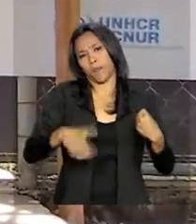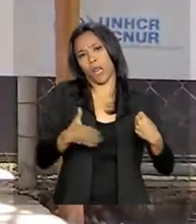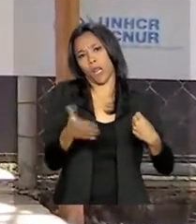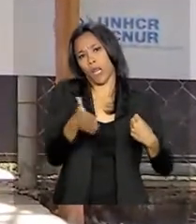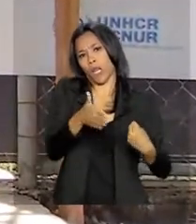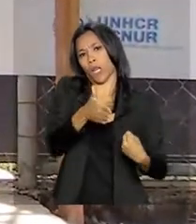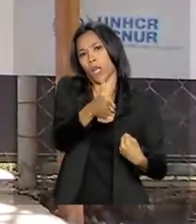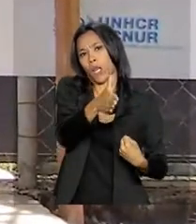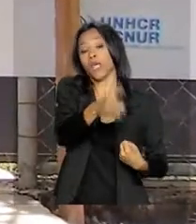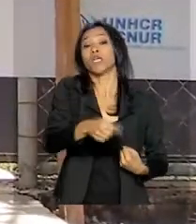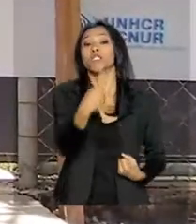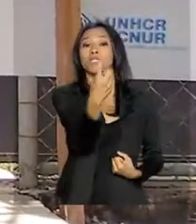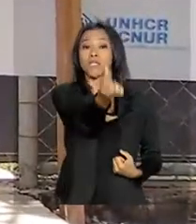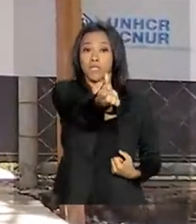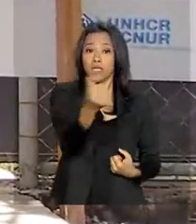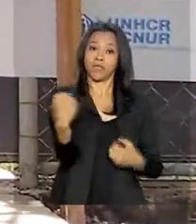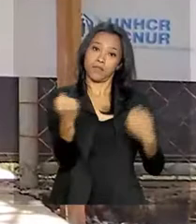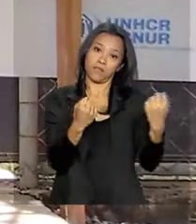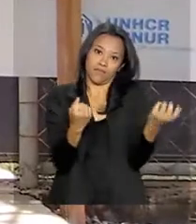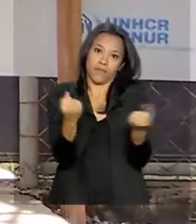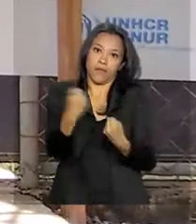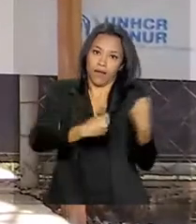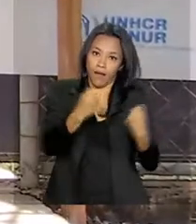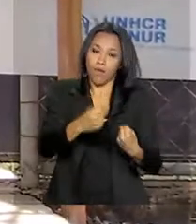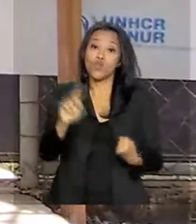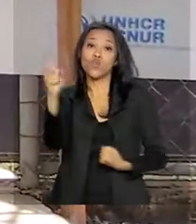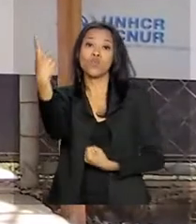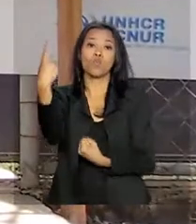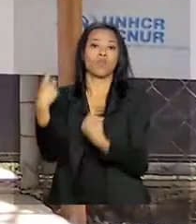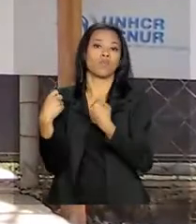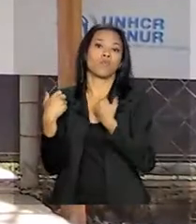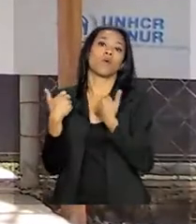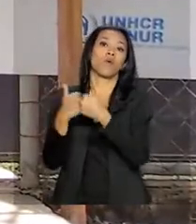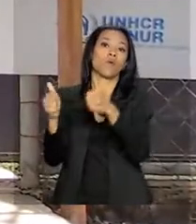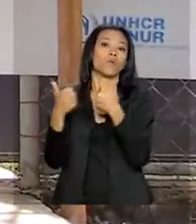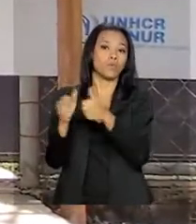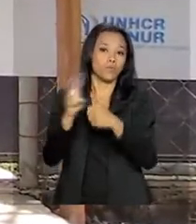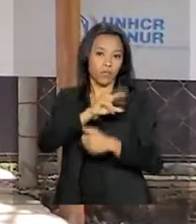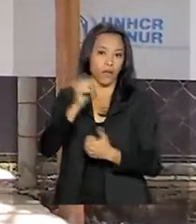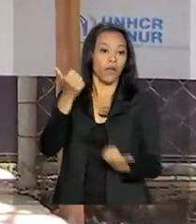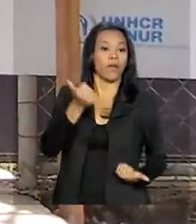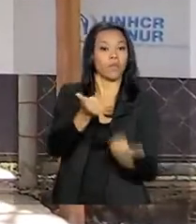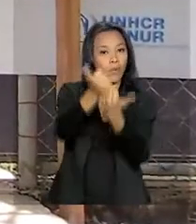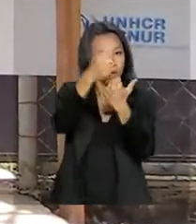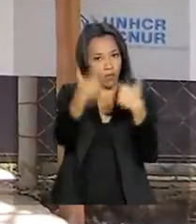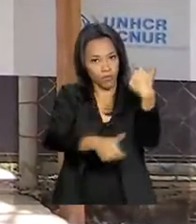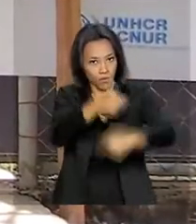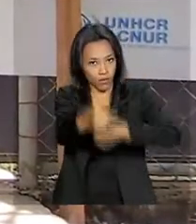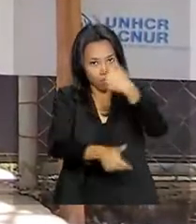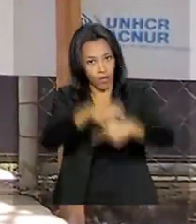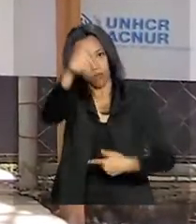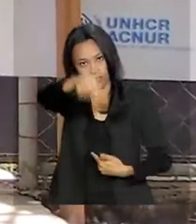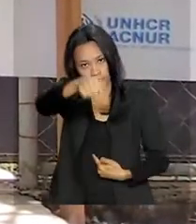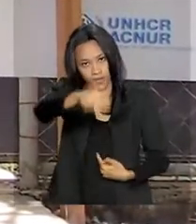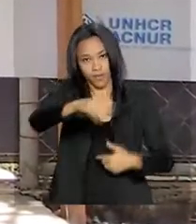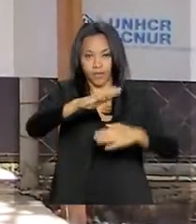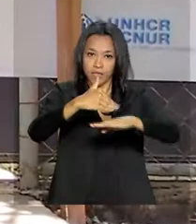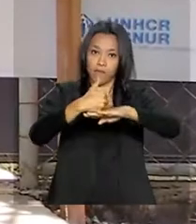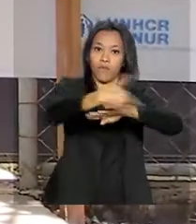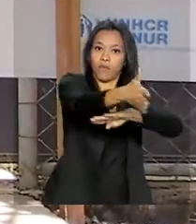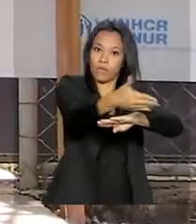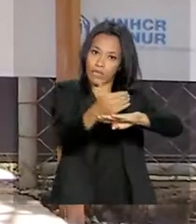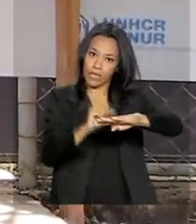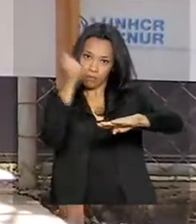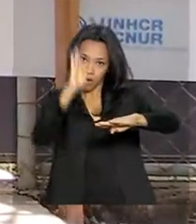16 caminhonetes e um ônibus que vão servir aqui de apoio a esse trabalho na fronteira do Brasil com a